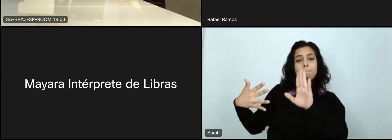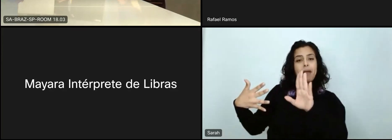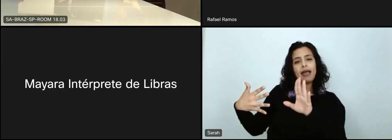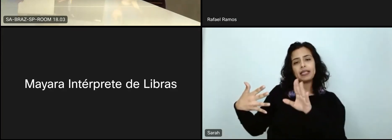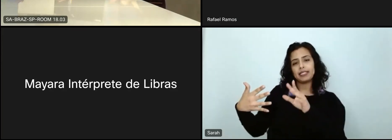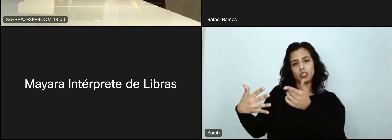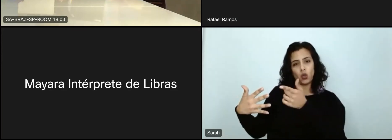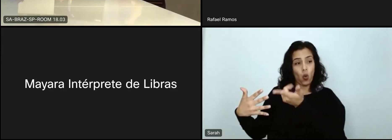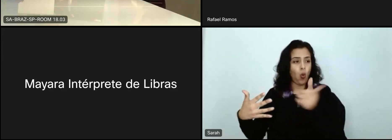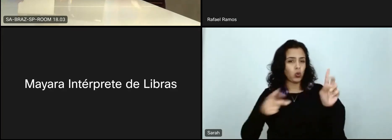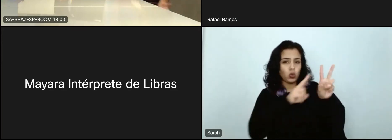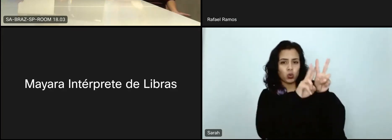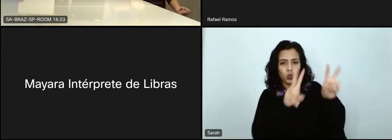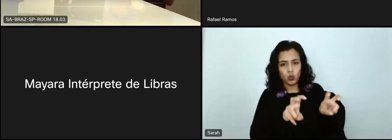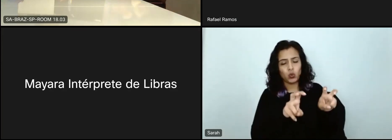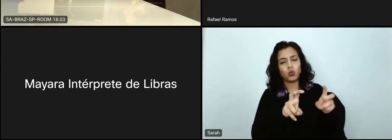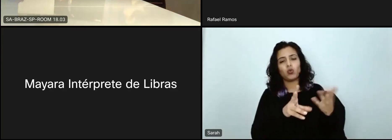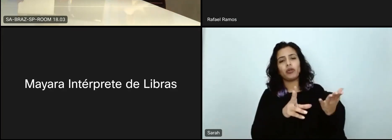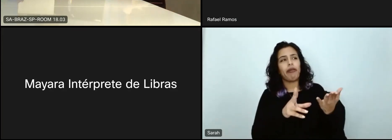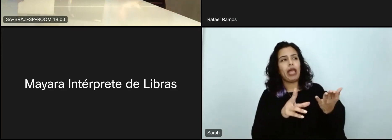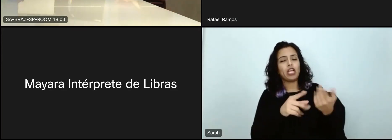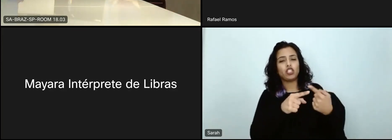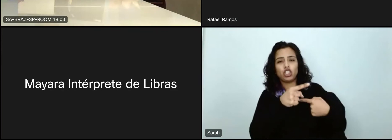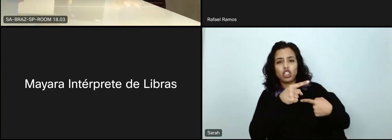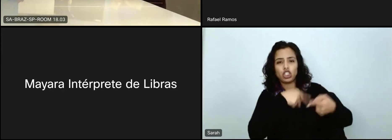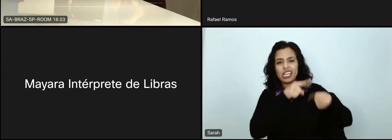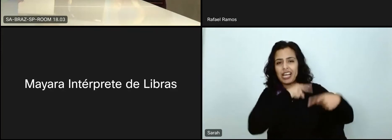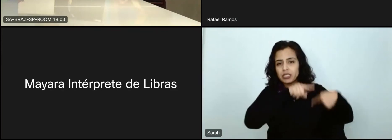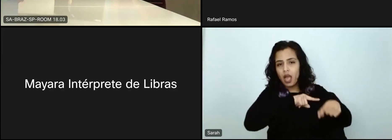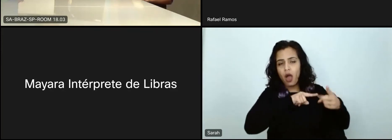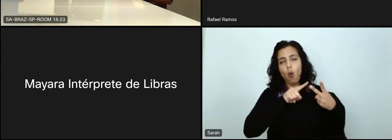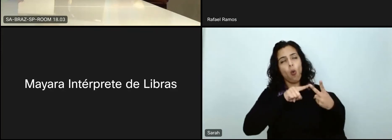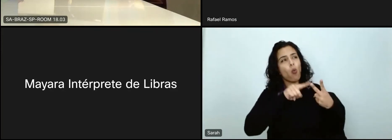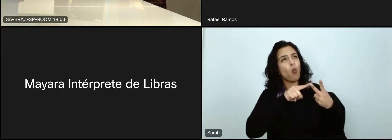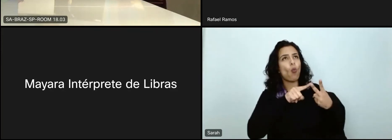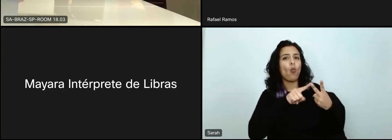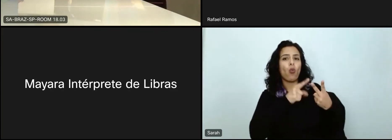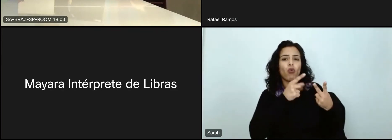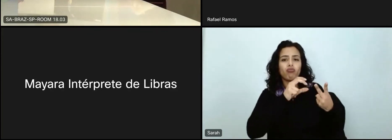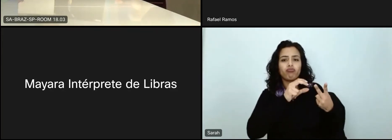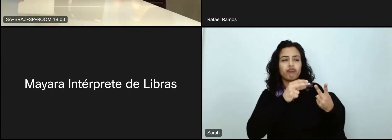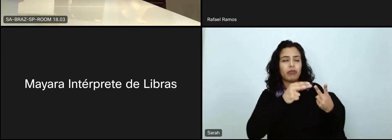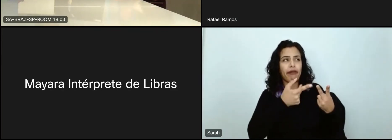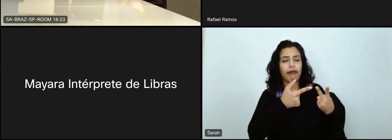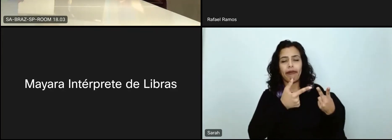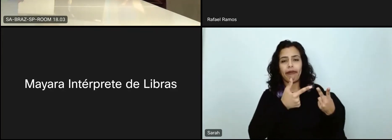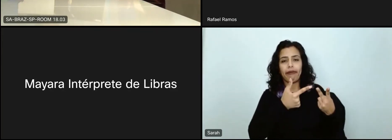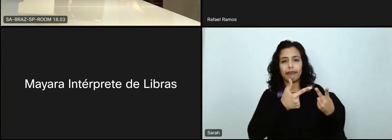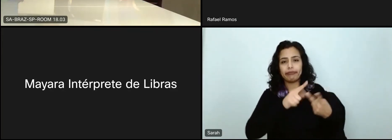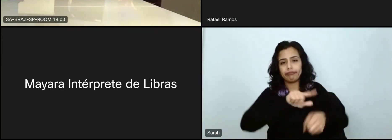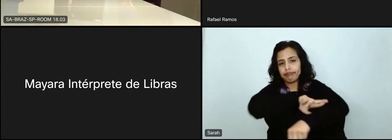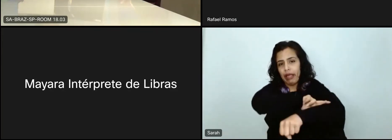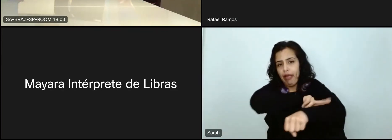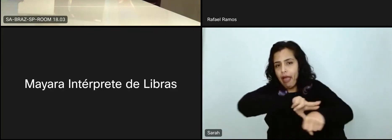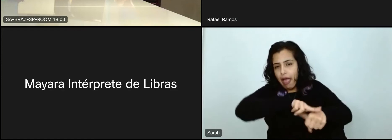pilares, o Únicos, o Gerações, o de Equidade, o de Origens. Nós